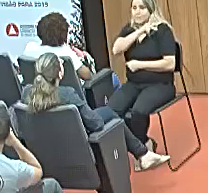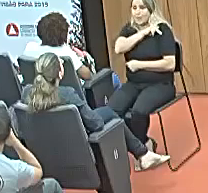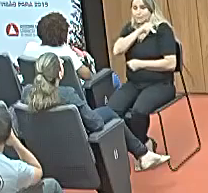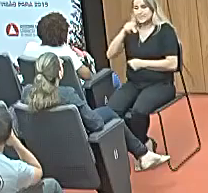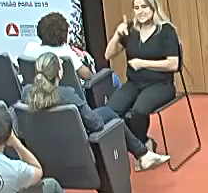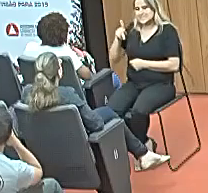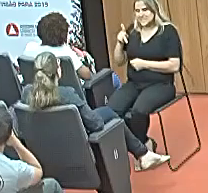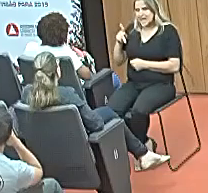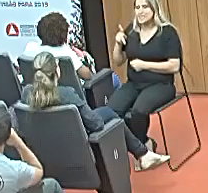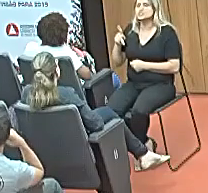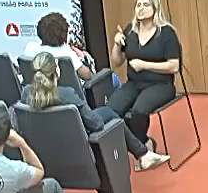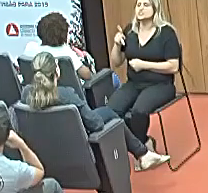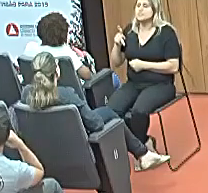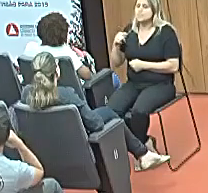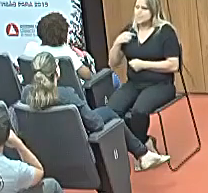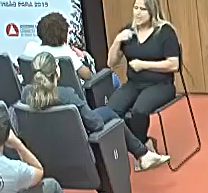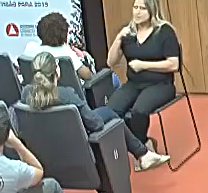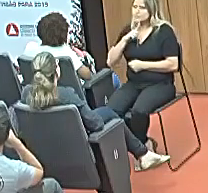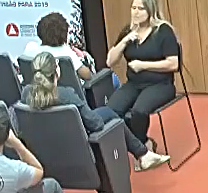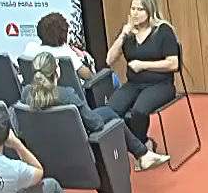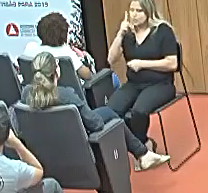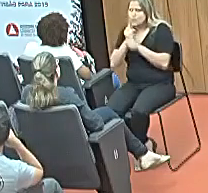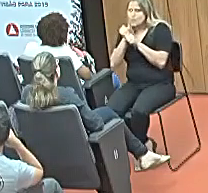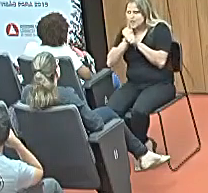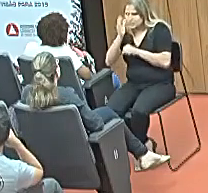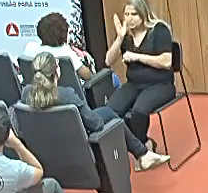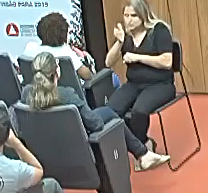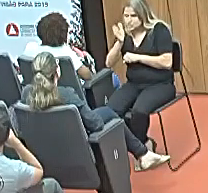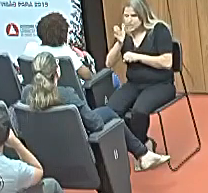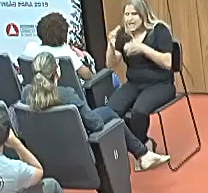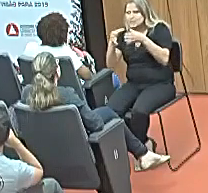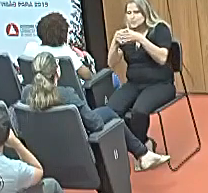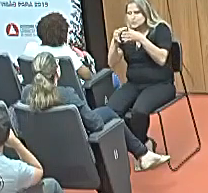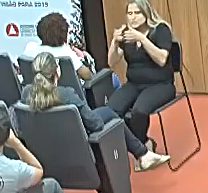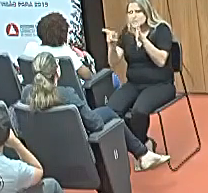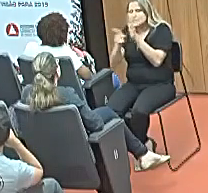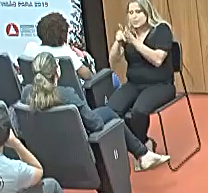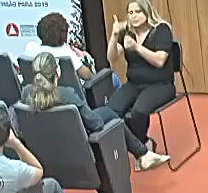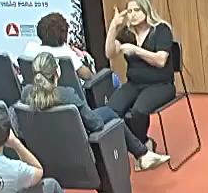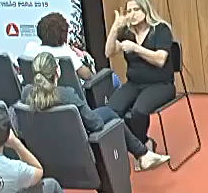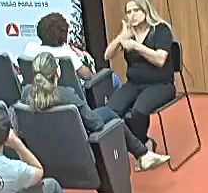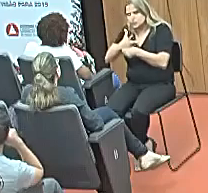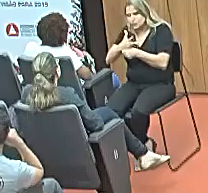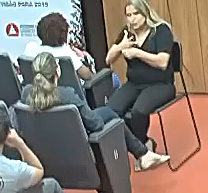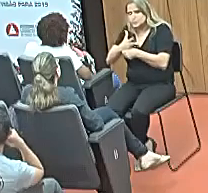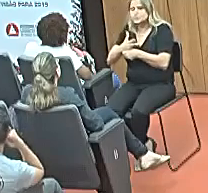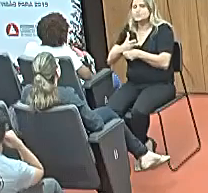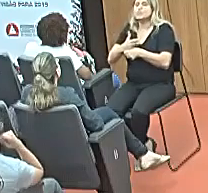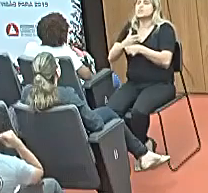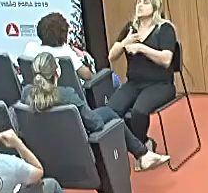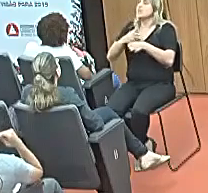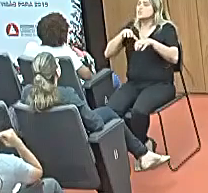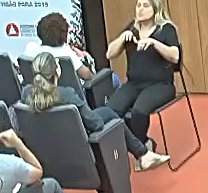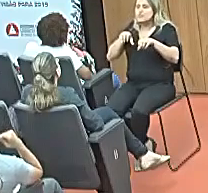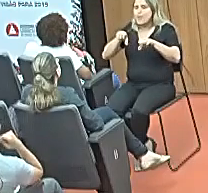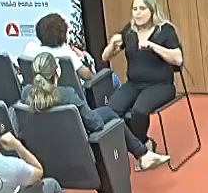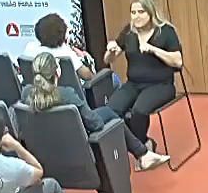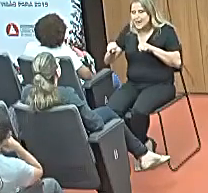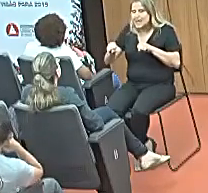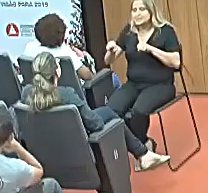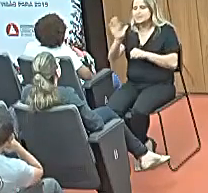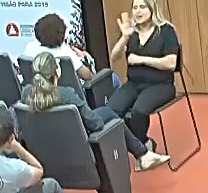eu tenho um ano que estou no concelho têm uma formação especial pela fundação joão pinheiro que nós tivemos